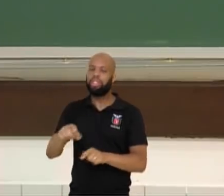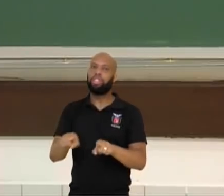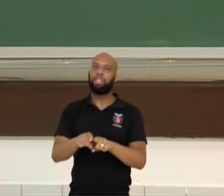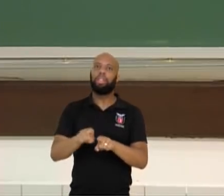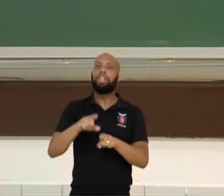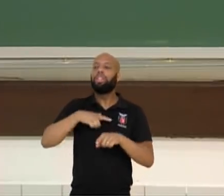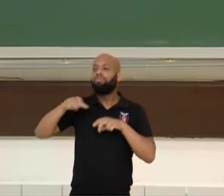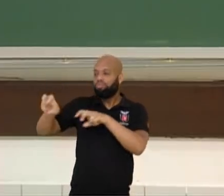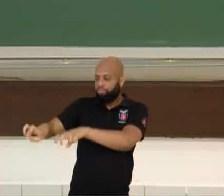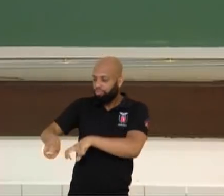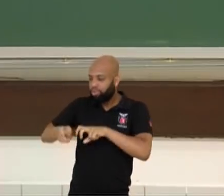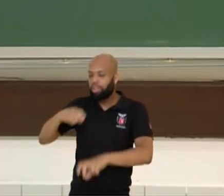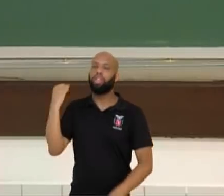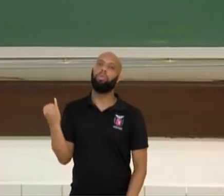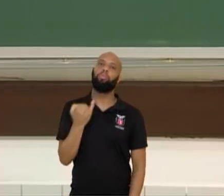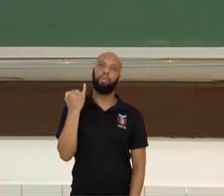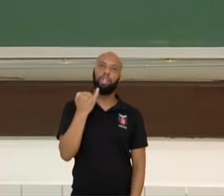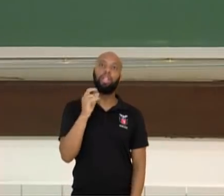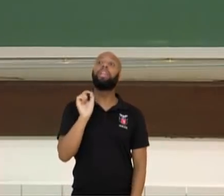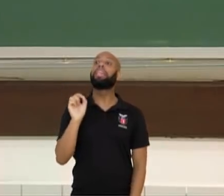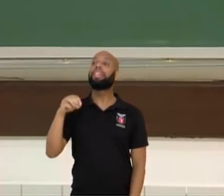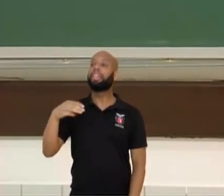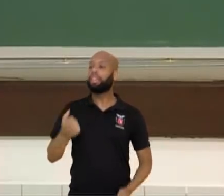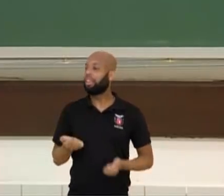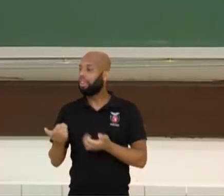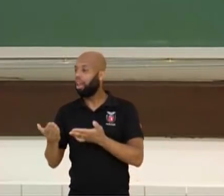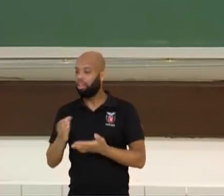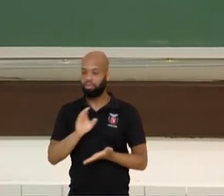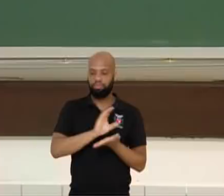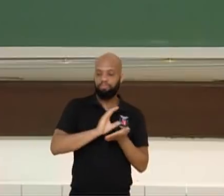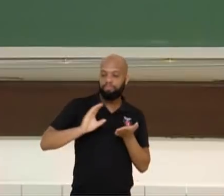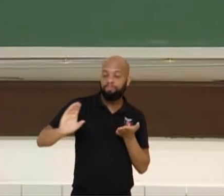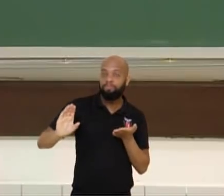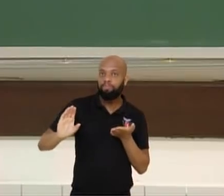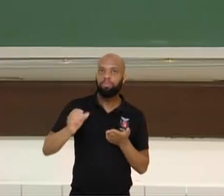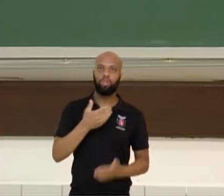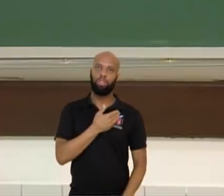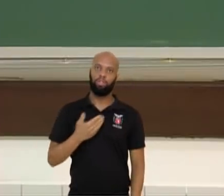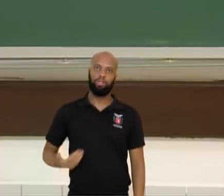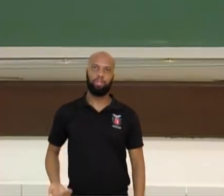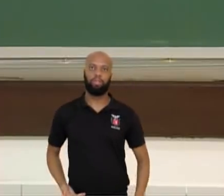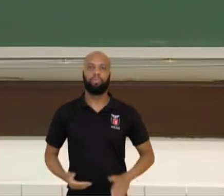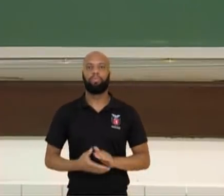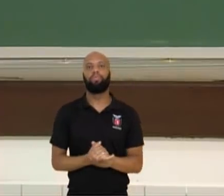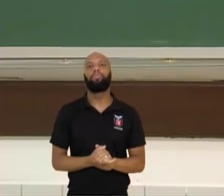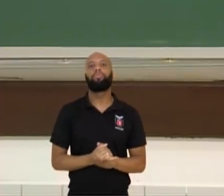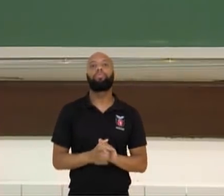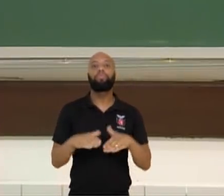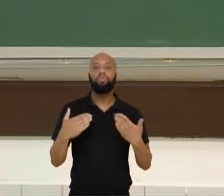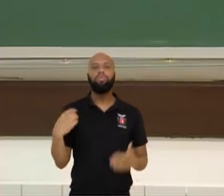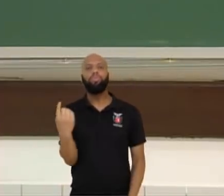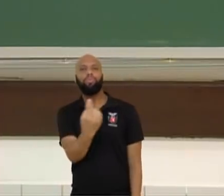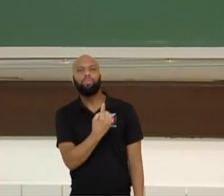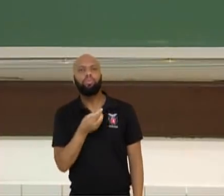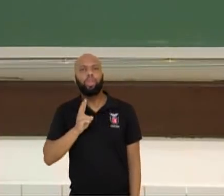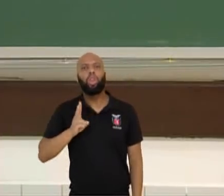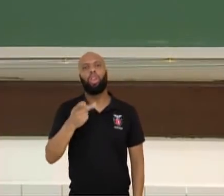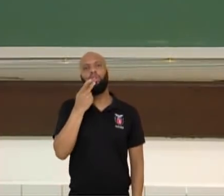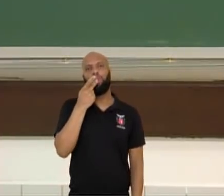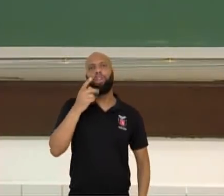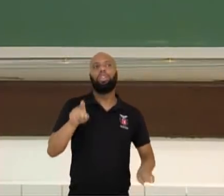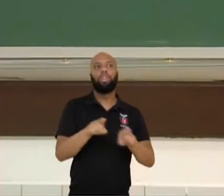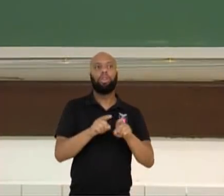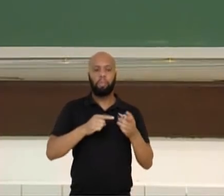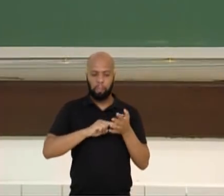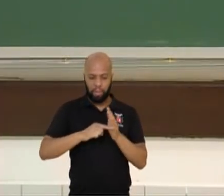eles terem esse subsídio do governo. Como a gente falou bastante na última aula das máquinas agrícolas, a gente vai continuar falando ainda de máquinas,